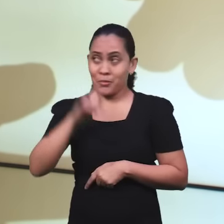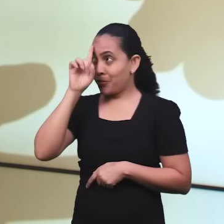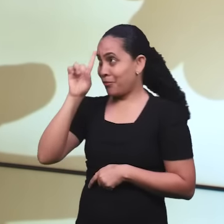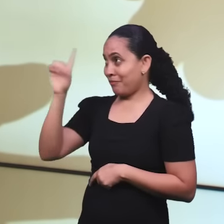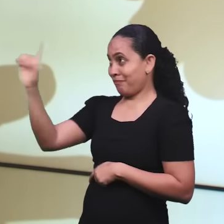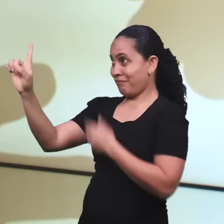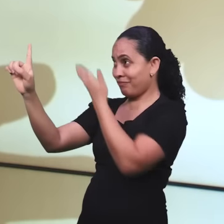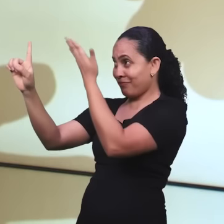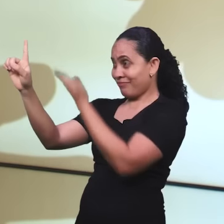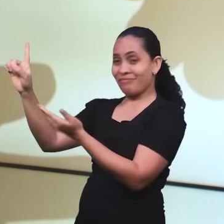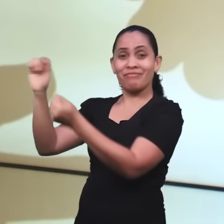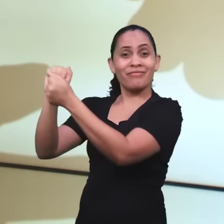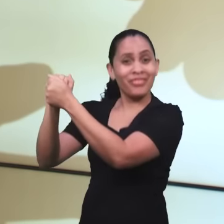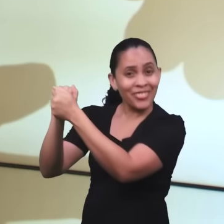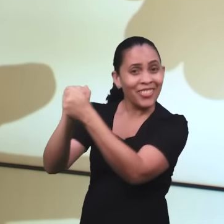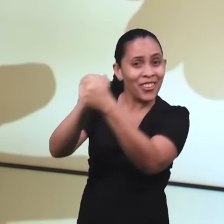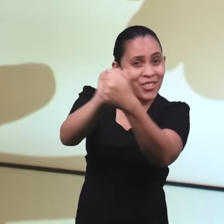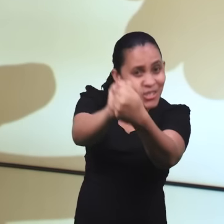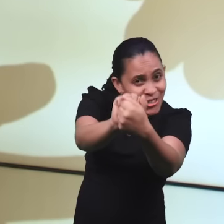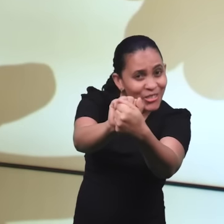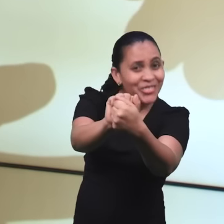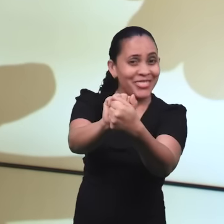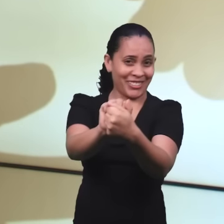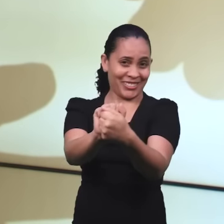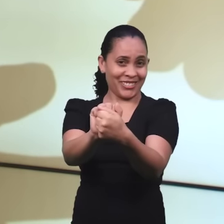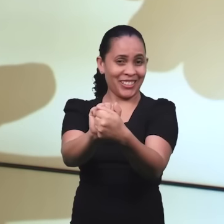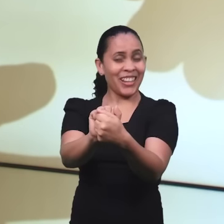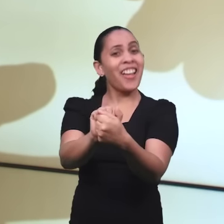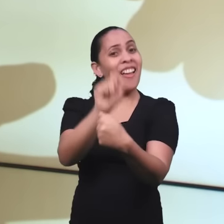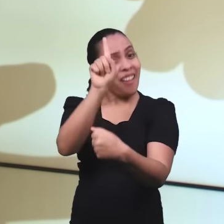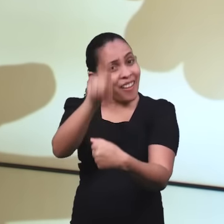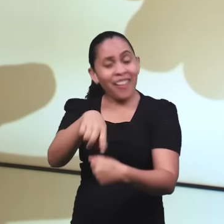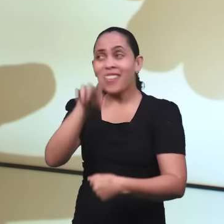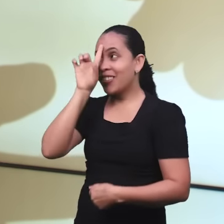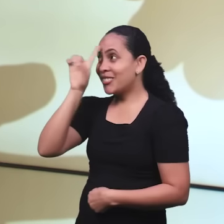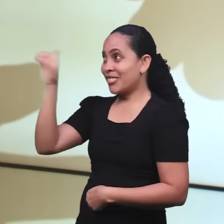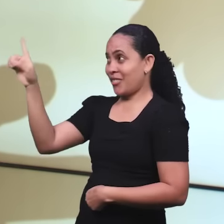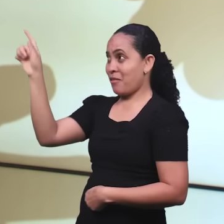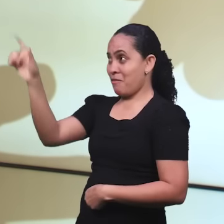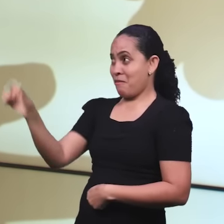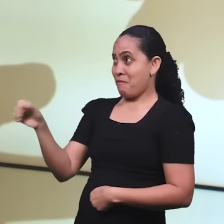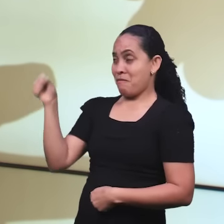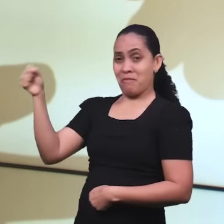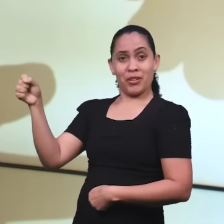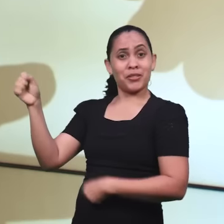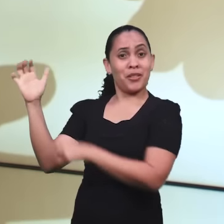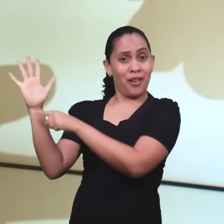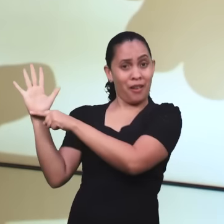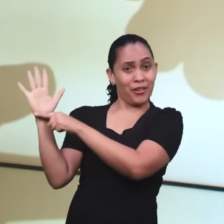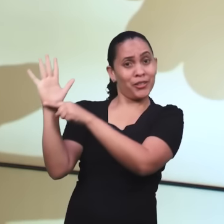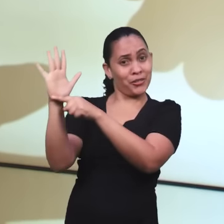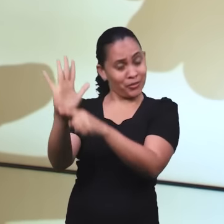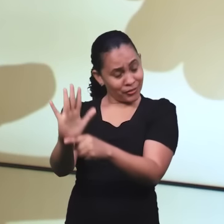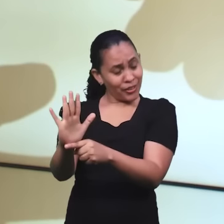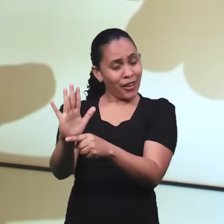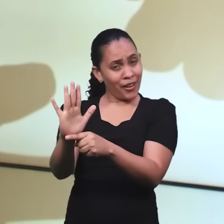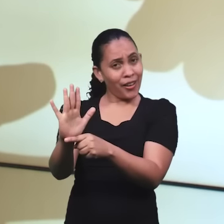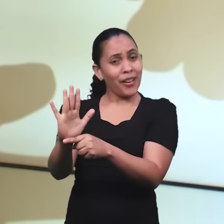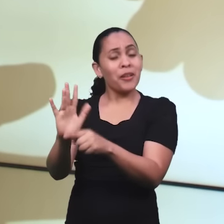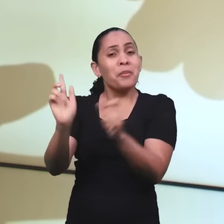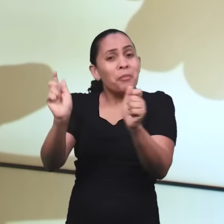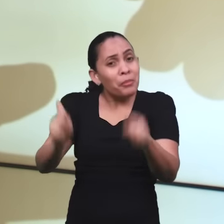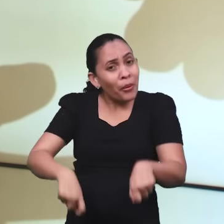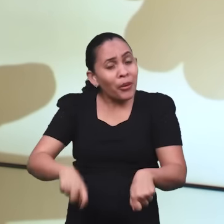Senhor é contigo, Ele é o seu pastor, você pode tê-lo a todo tempo,